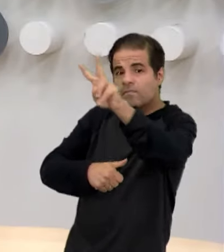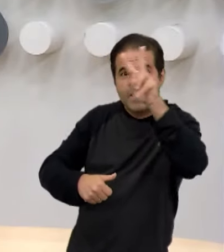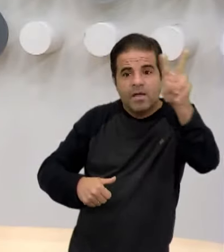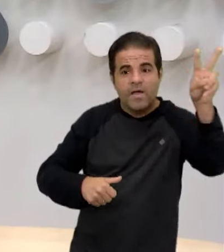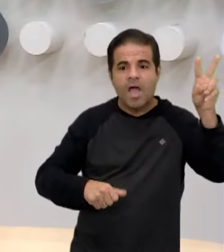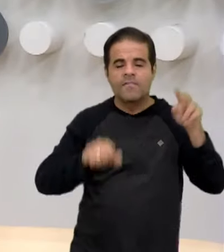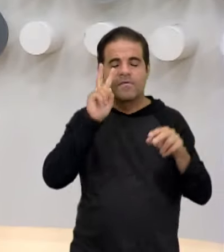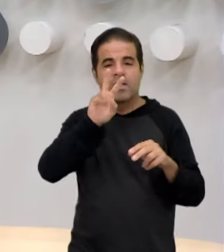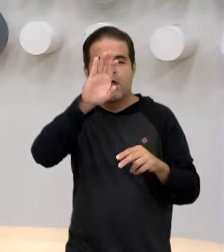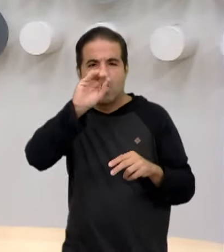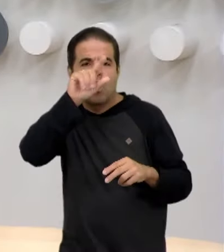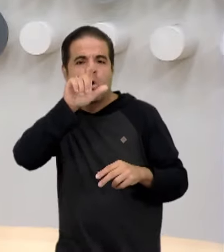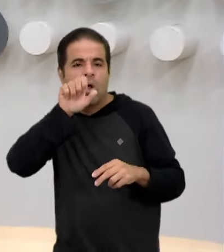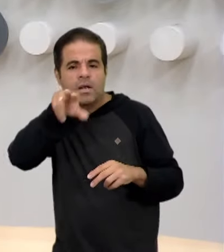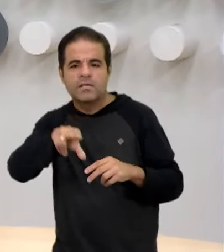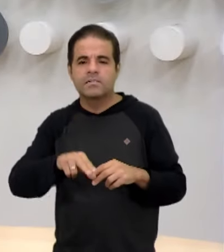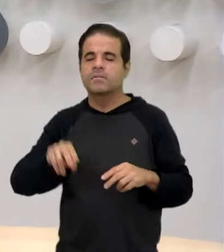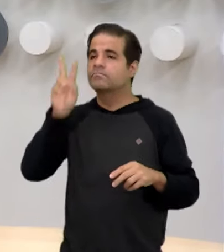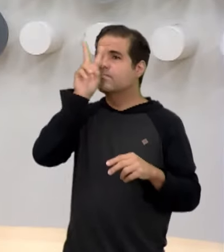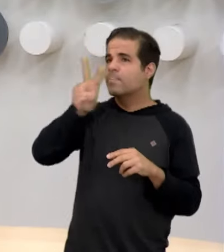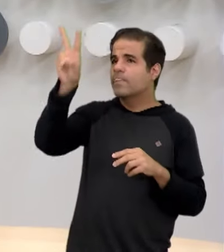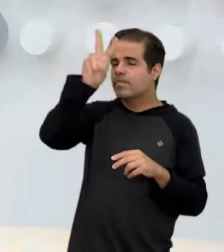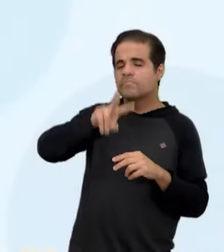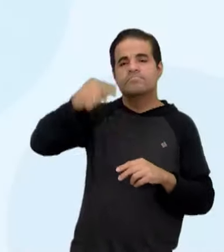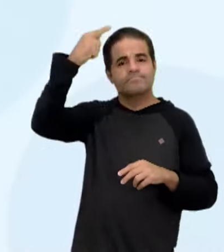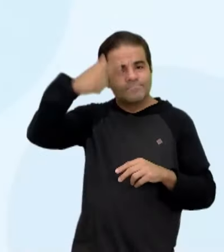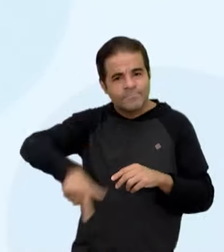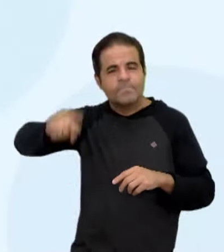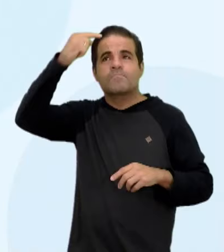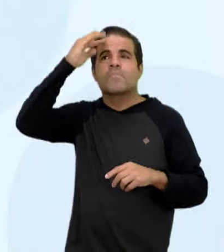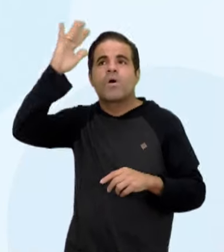do Coliseu. Vamos lá para a nossa tela mais uma vez.